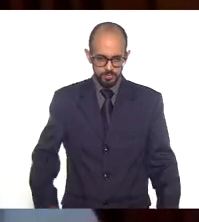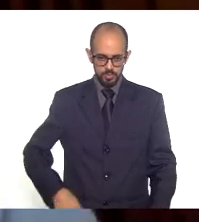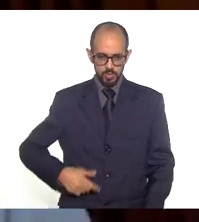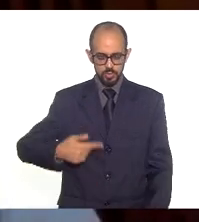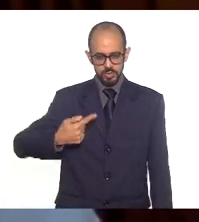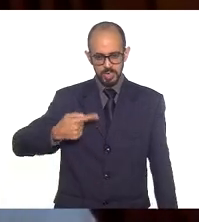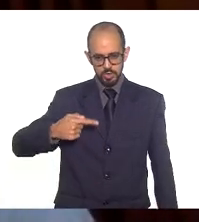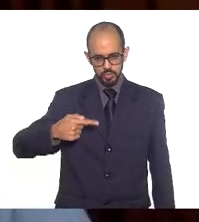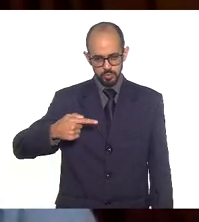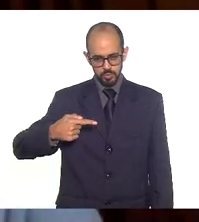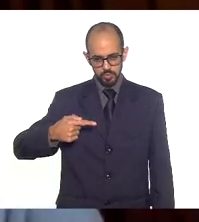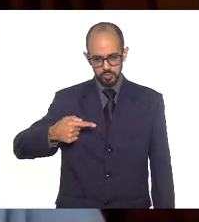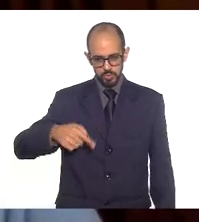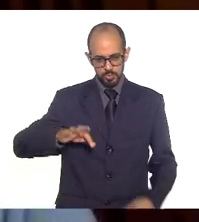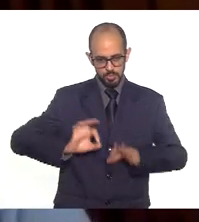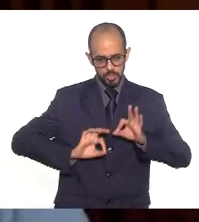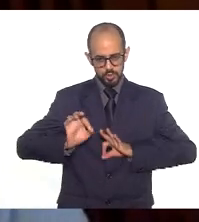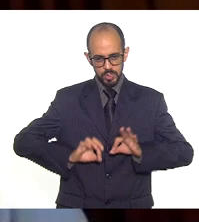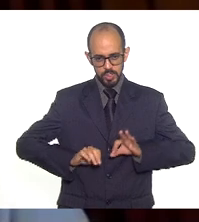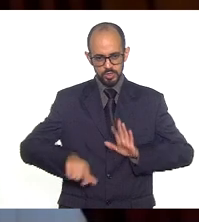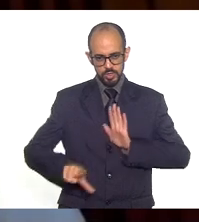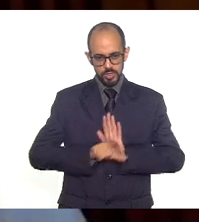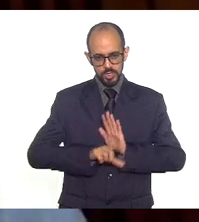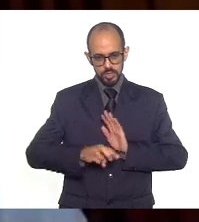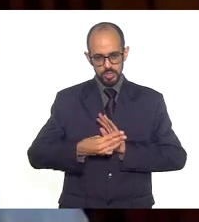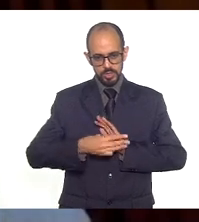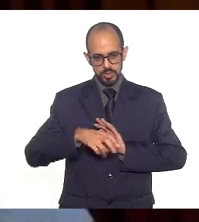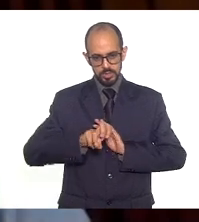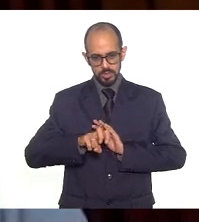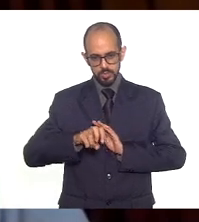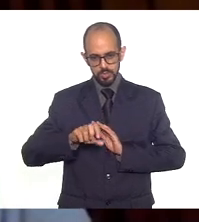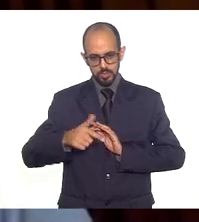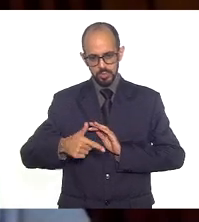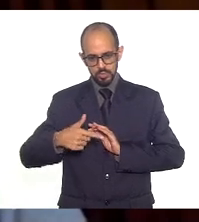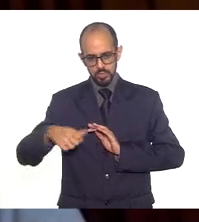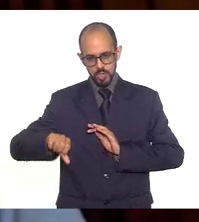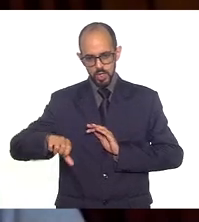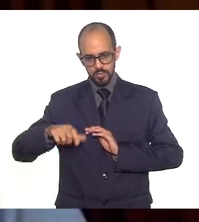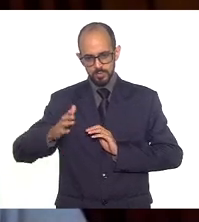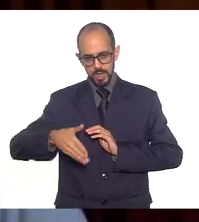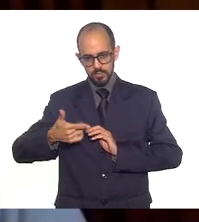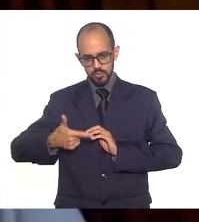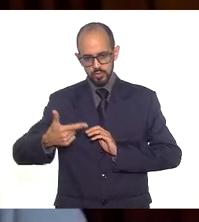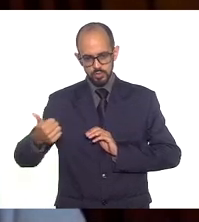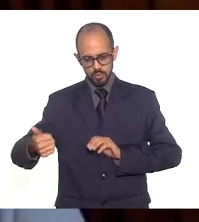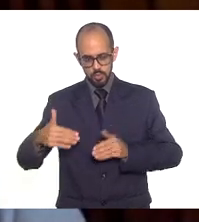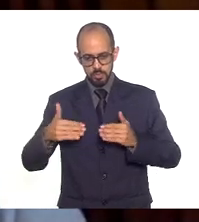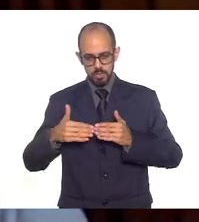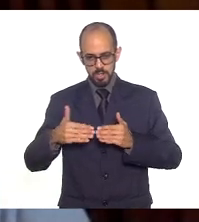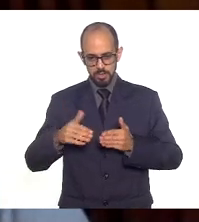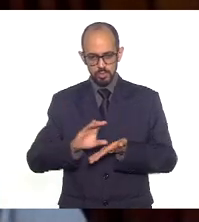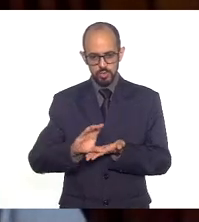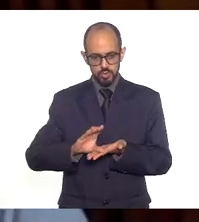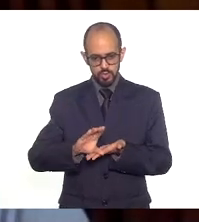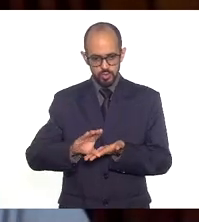7 da pauta, projeto de lei 3529-2021, autoria do deputado Valdeque Carneiro, parecer pela